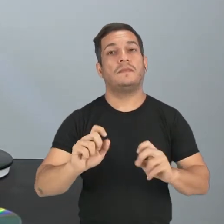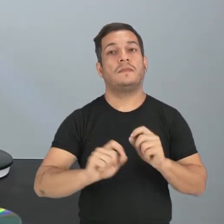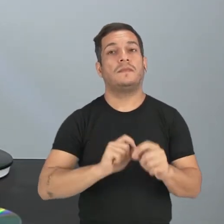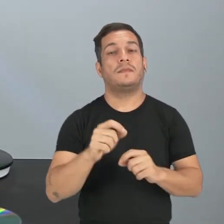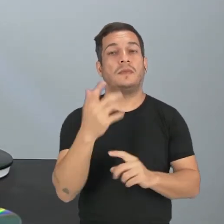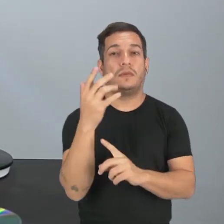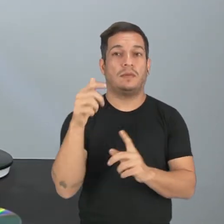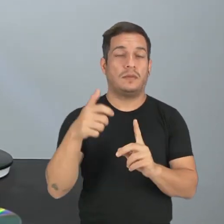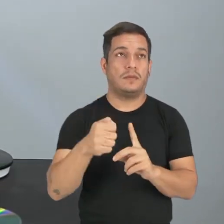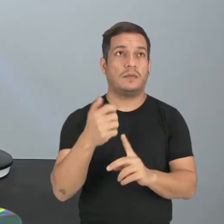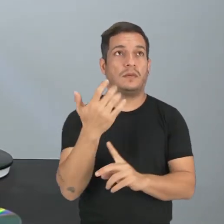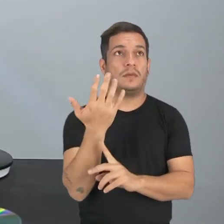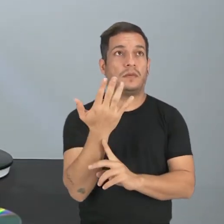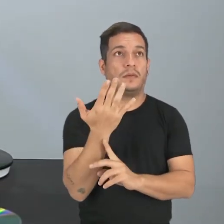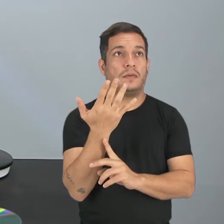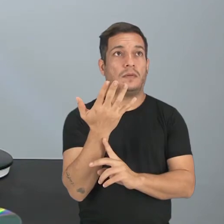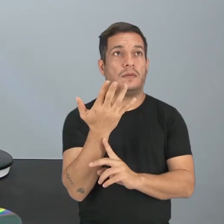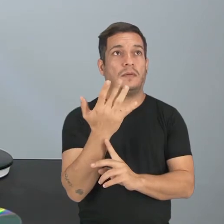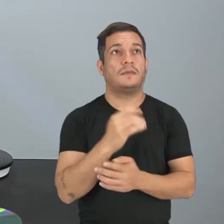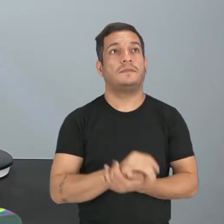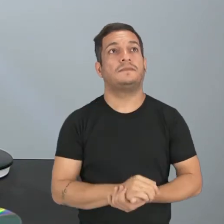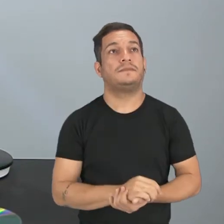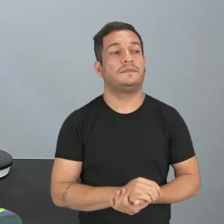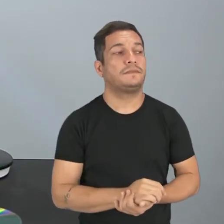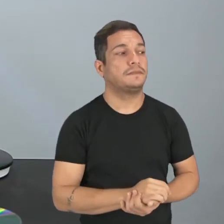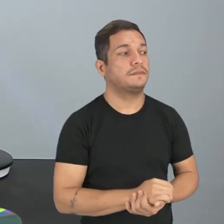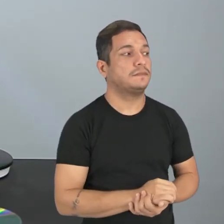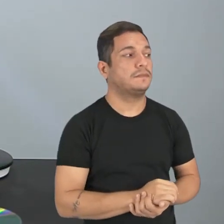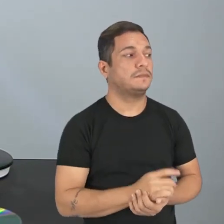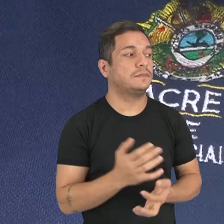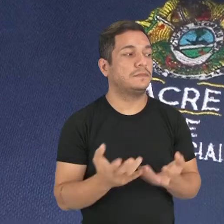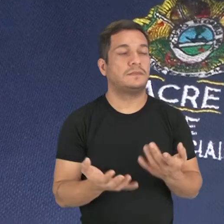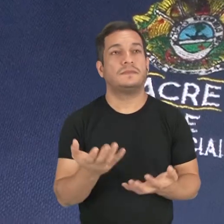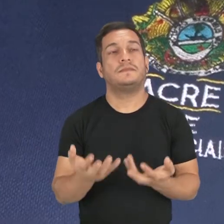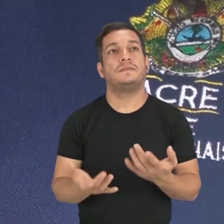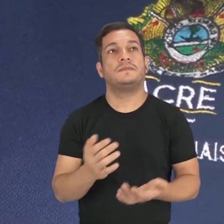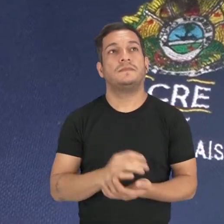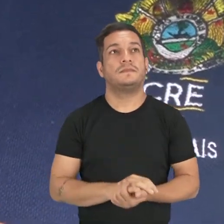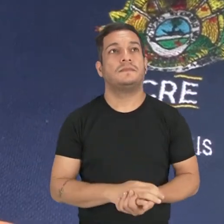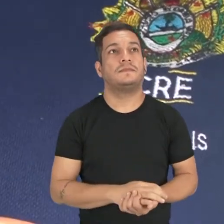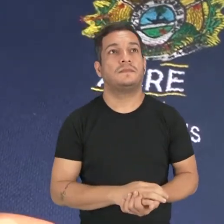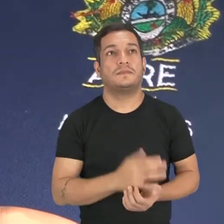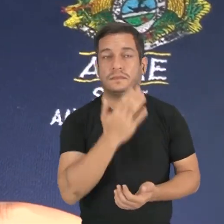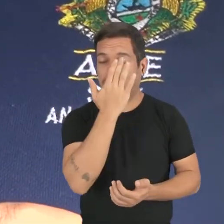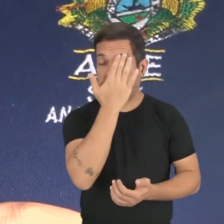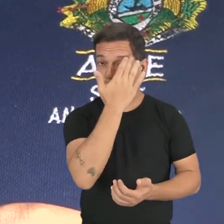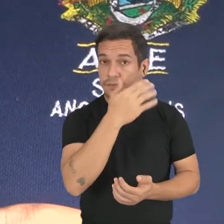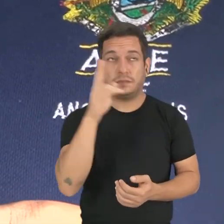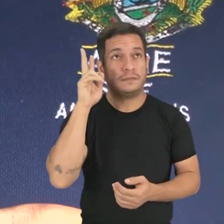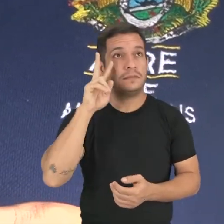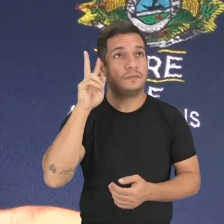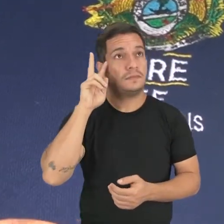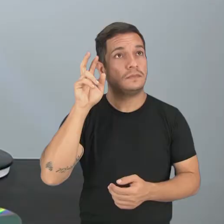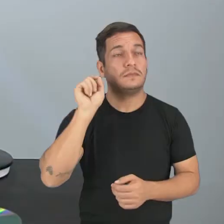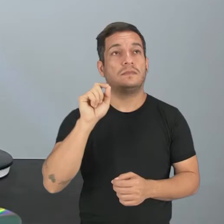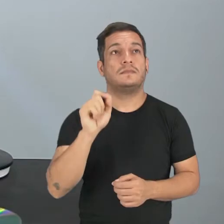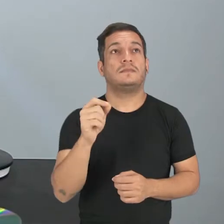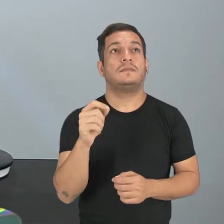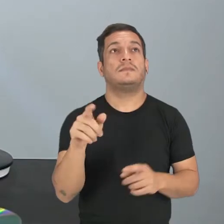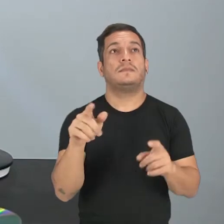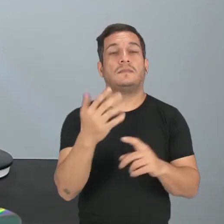eu vou acender com o fogo, não é isso? Então, vou só lembrar que o